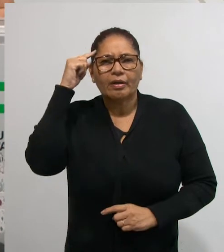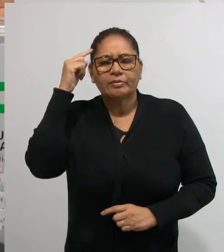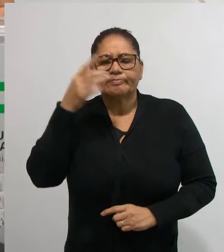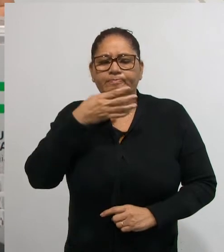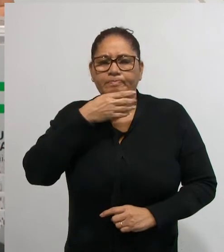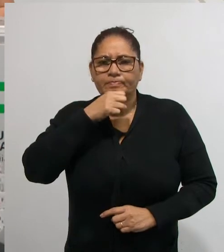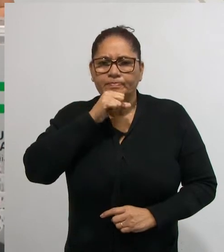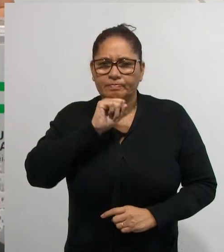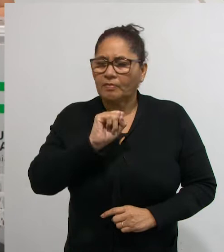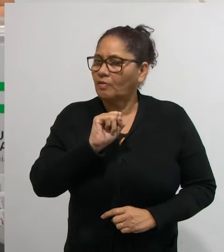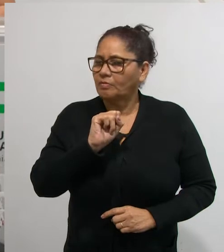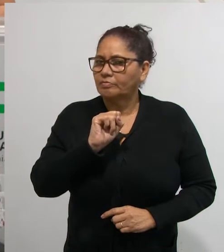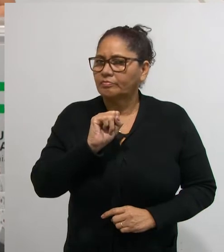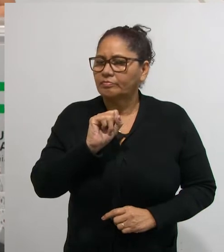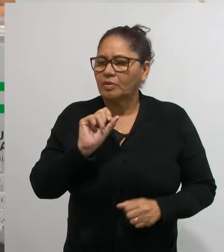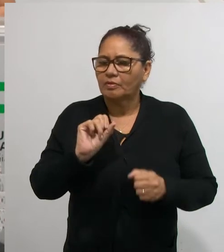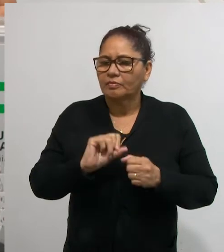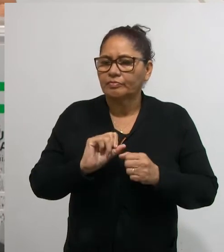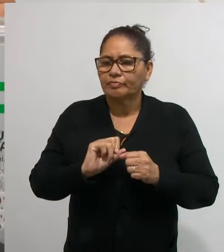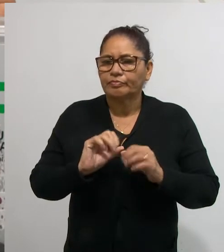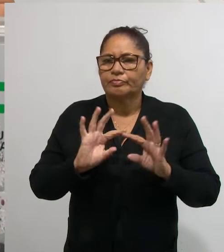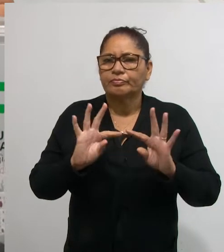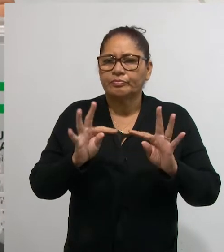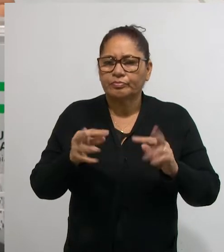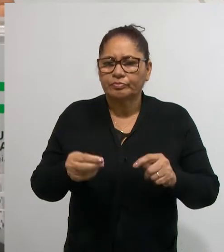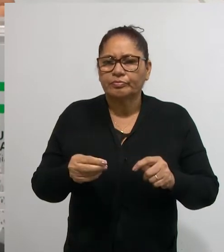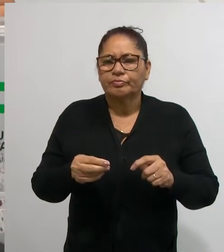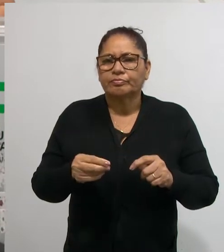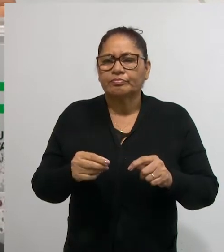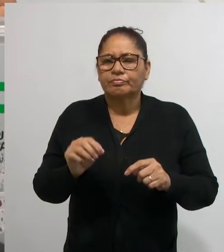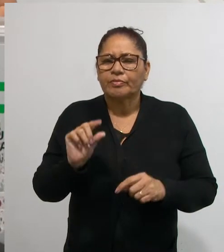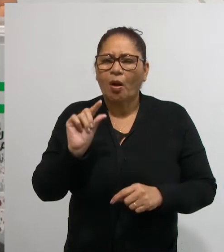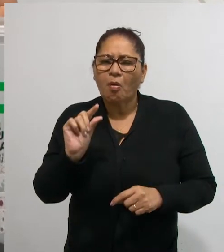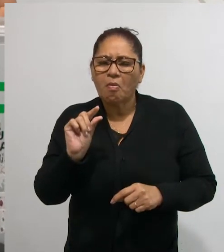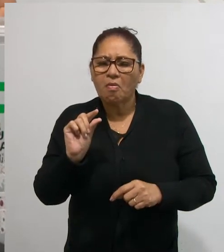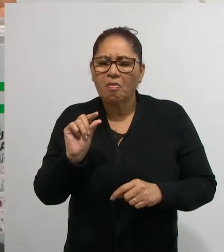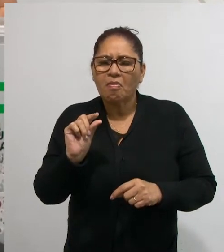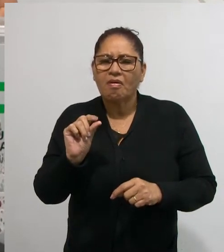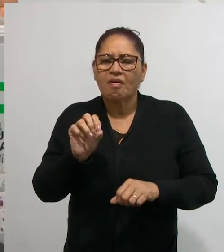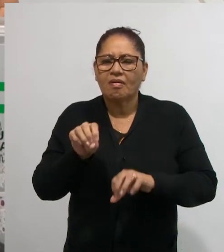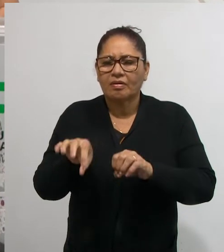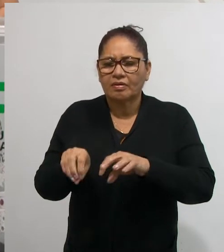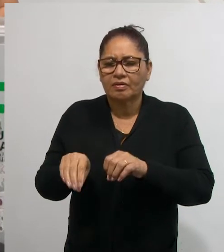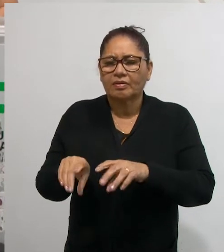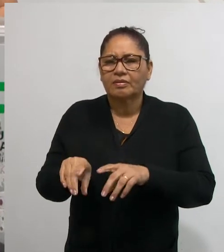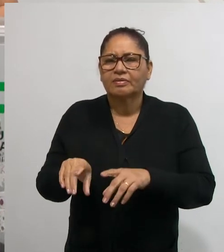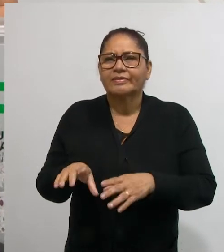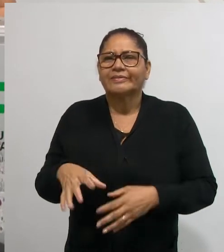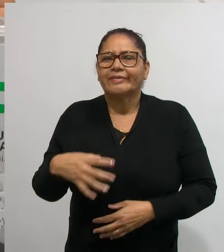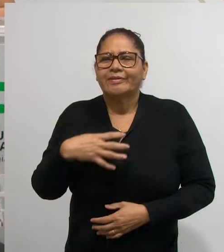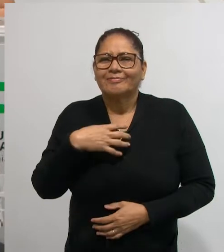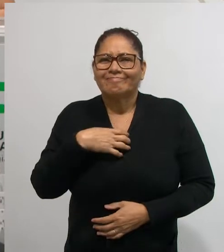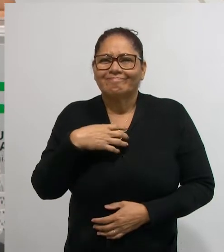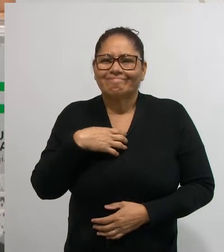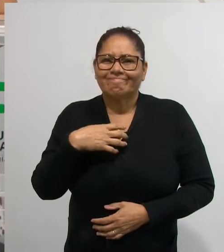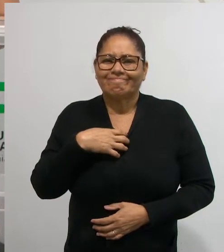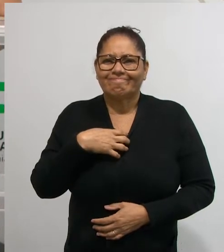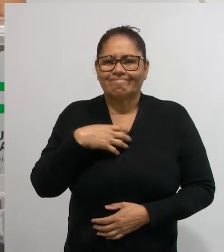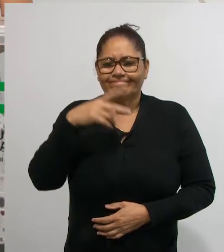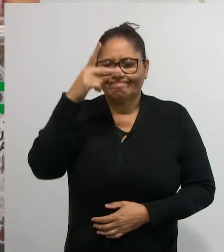não podemos fazer tudo, mas um pouquinho a educação pode fazer. E esse pouquinho faz todo sentido na vida de